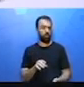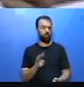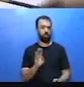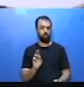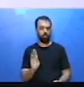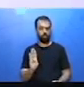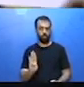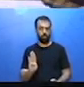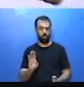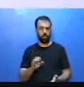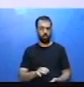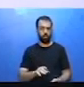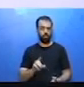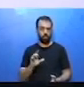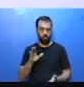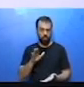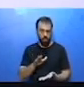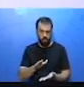B minúsculo,